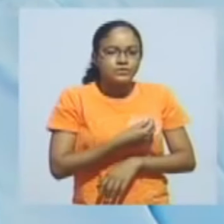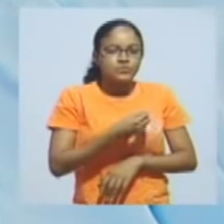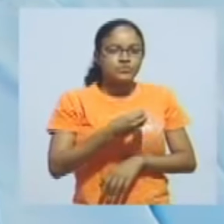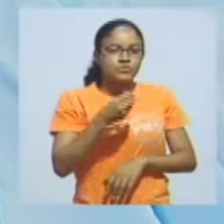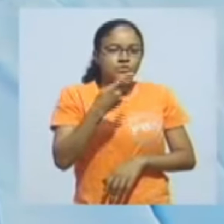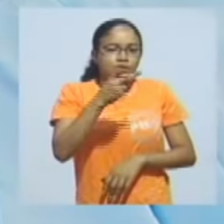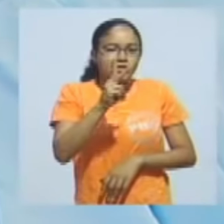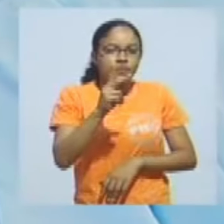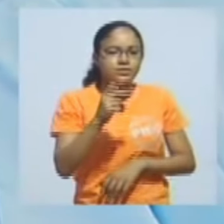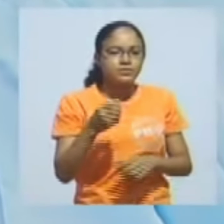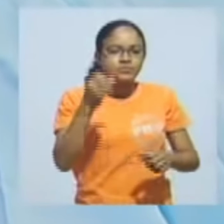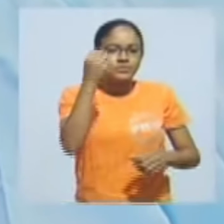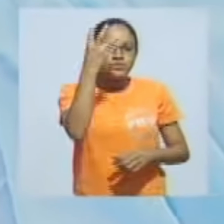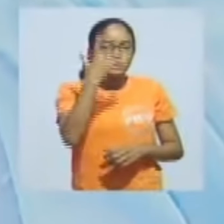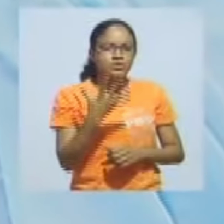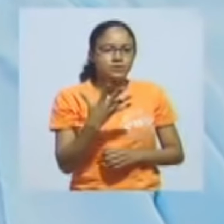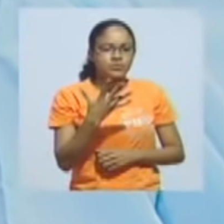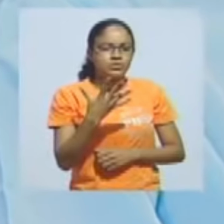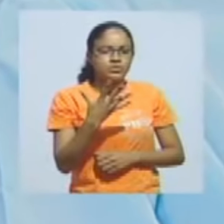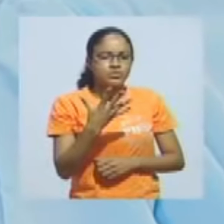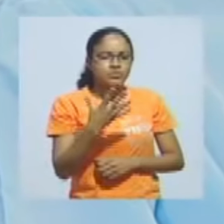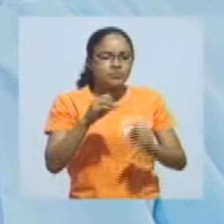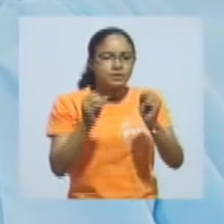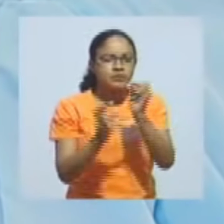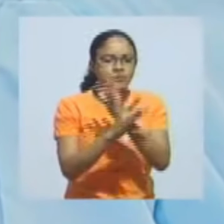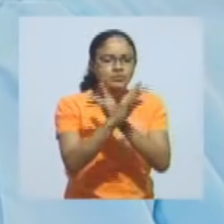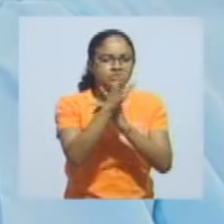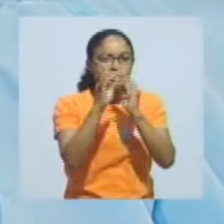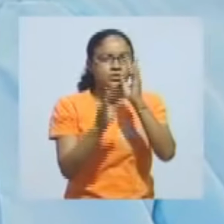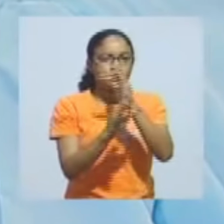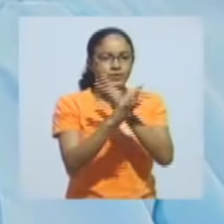vós aparecereis com Ele na glória.